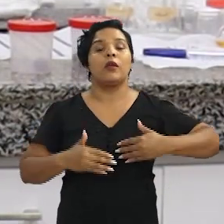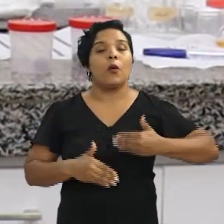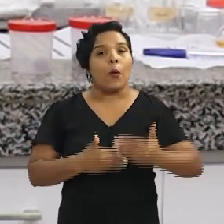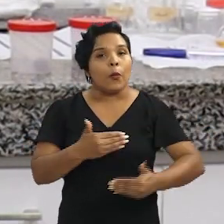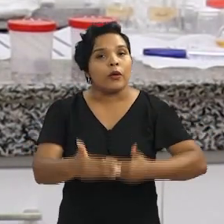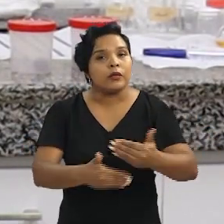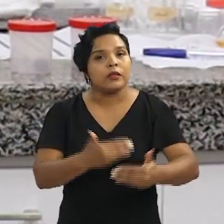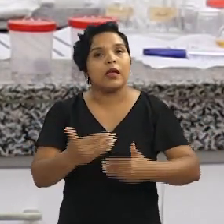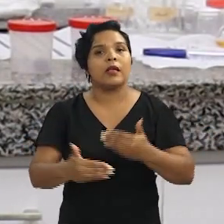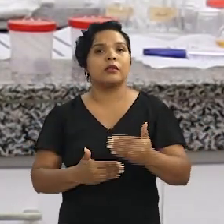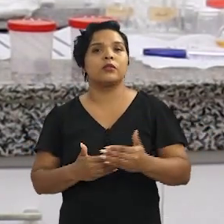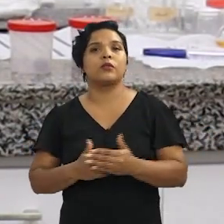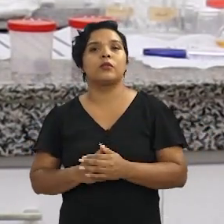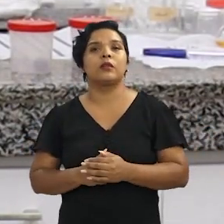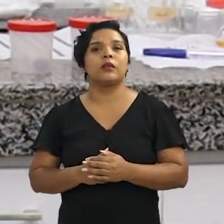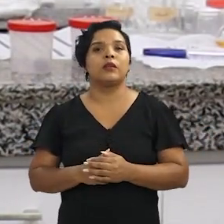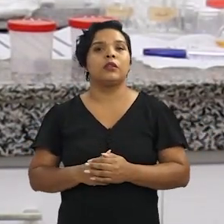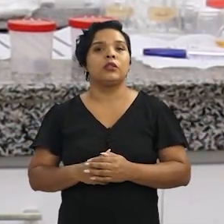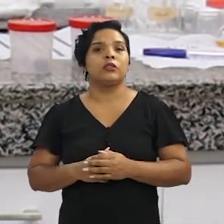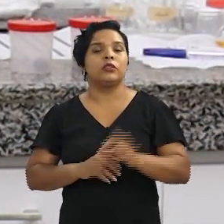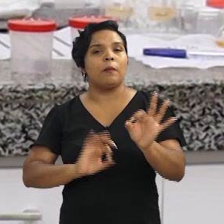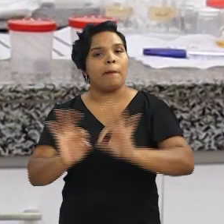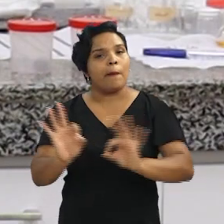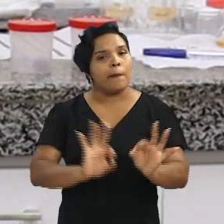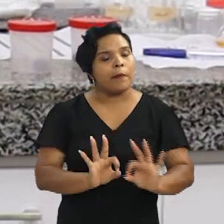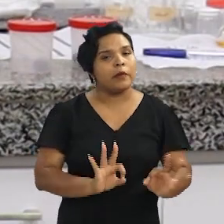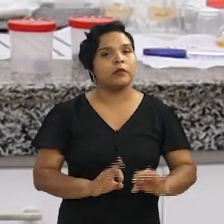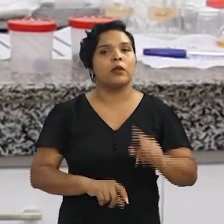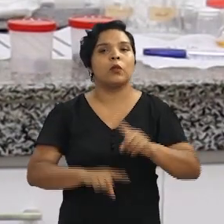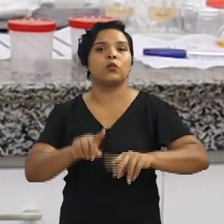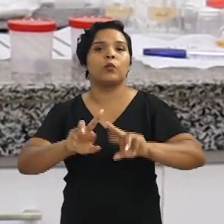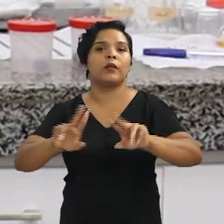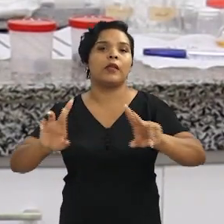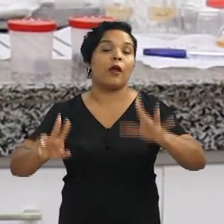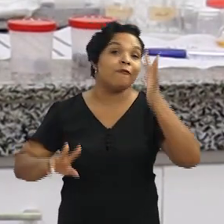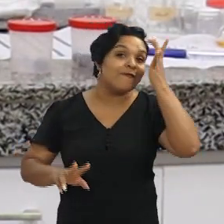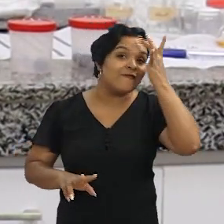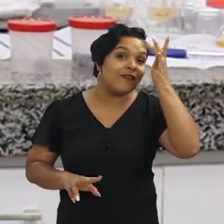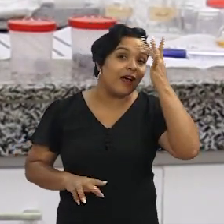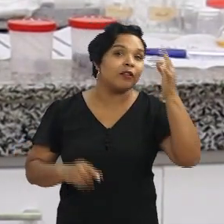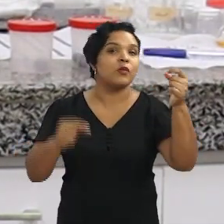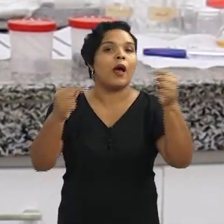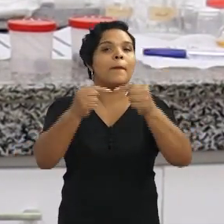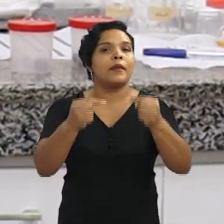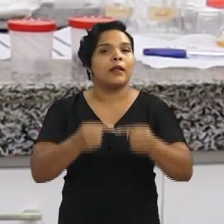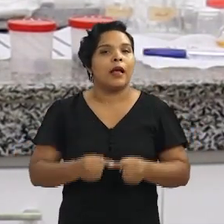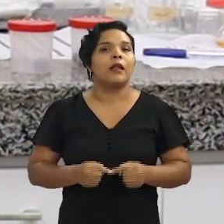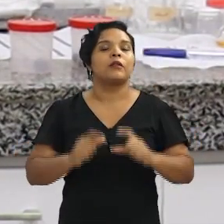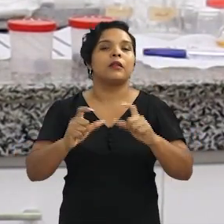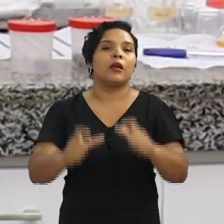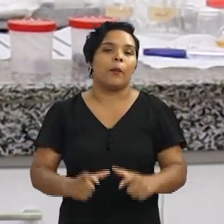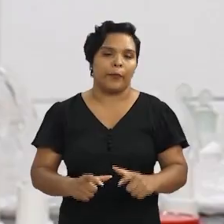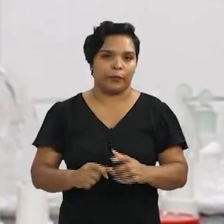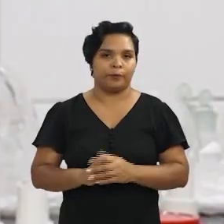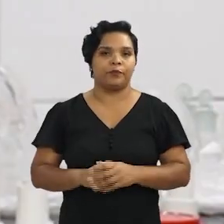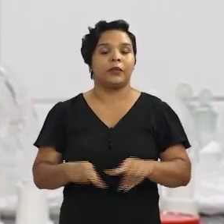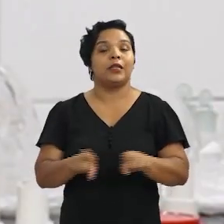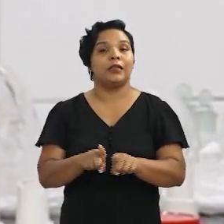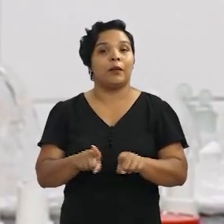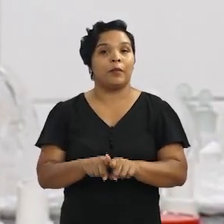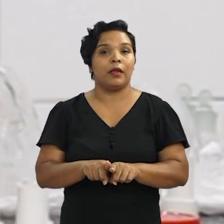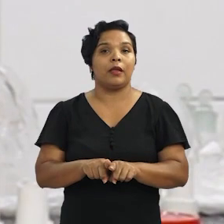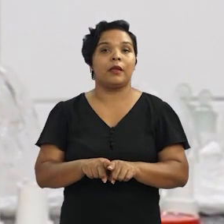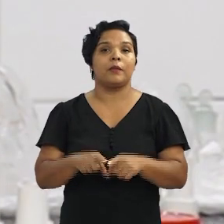um processo de manipulação desse material que fosse facilmente aplicado em campo. É claro que